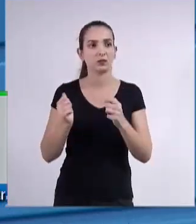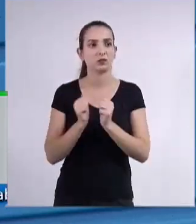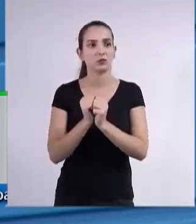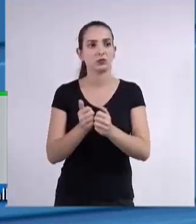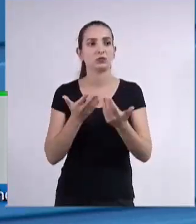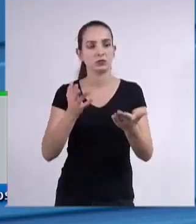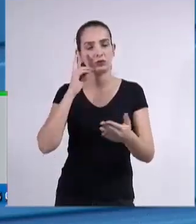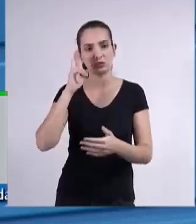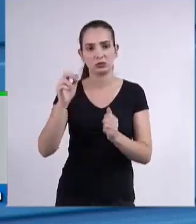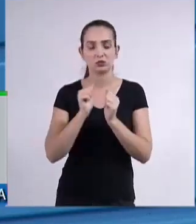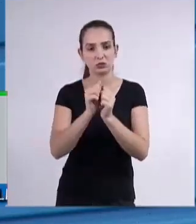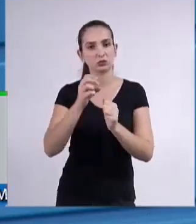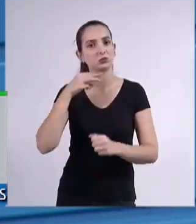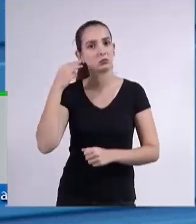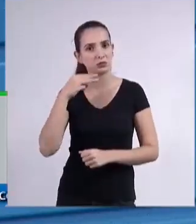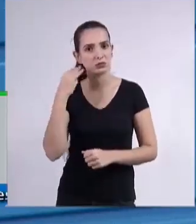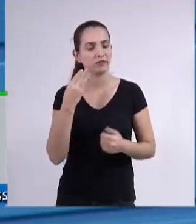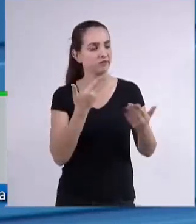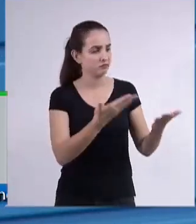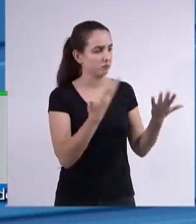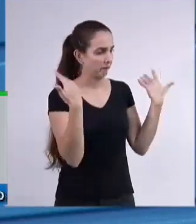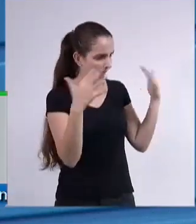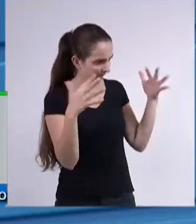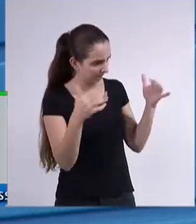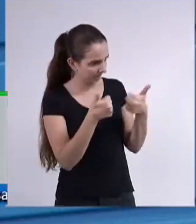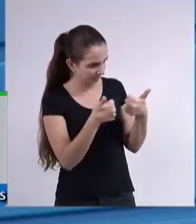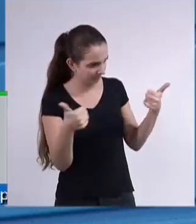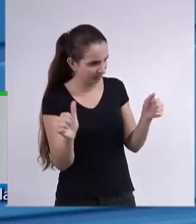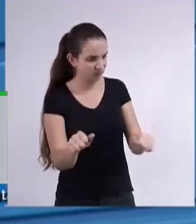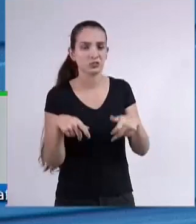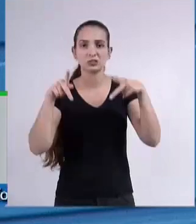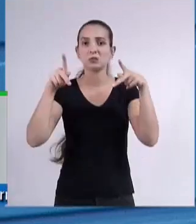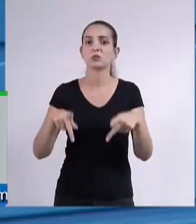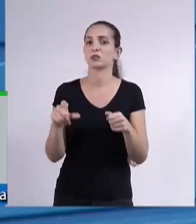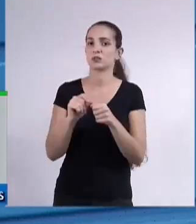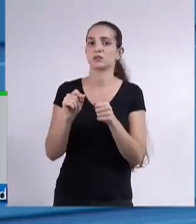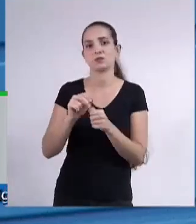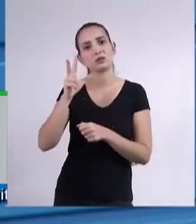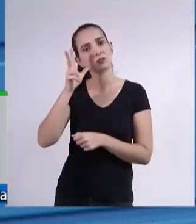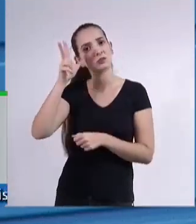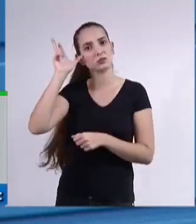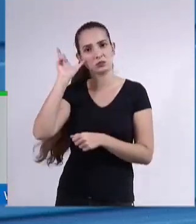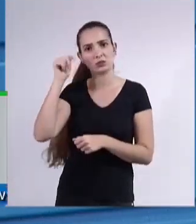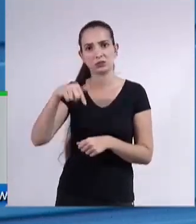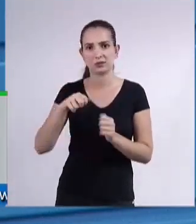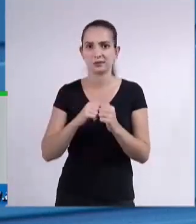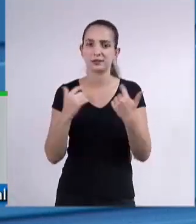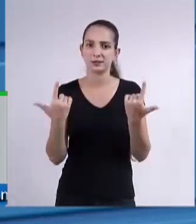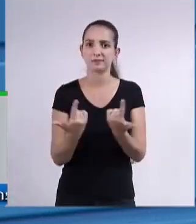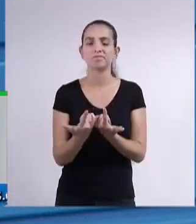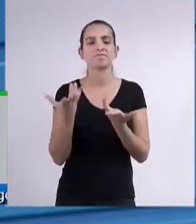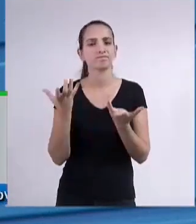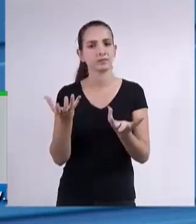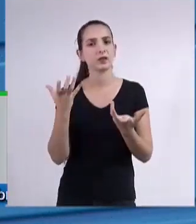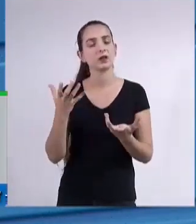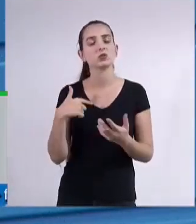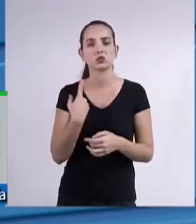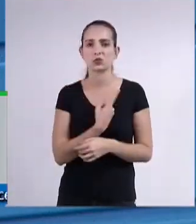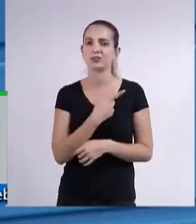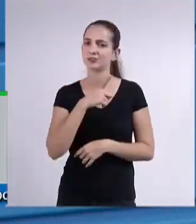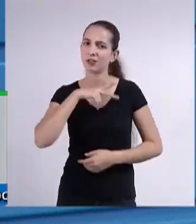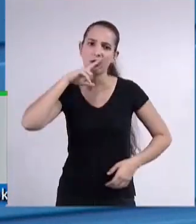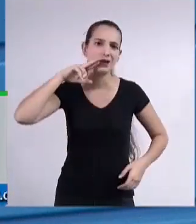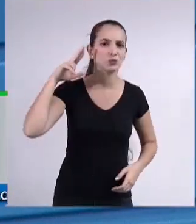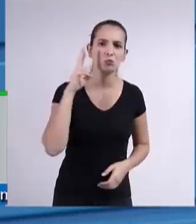Filho, estão de parabéns pela audiência pública realizada antes de ontem nesta casa, e eu espero que nós tenhamos